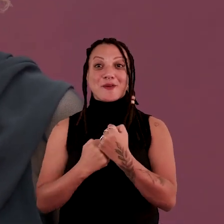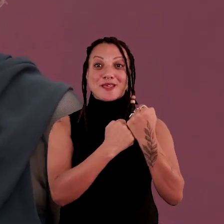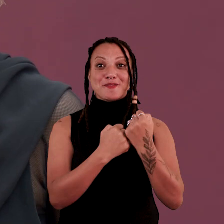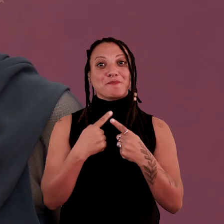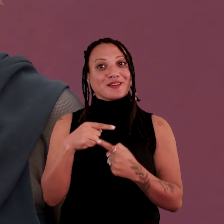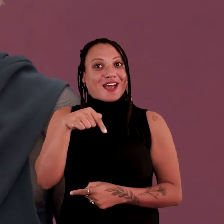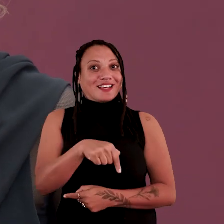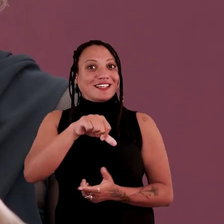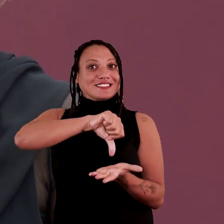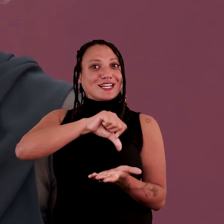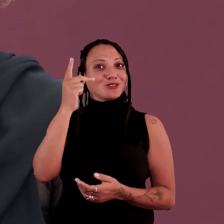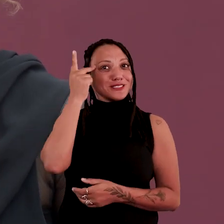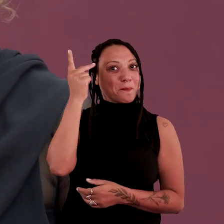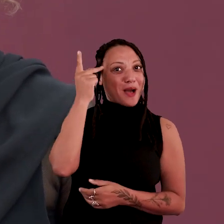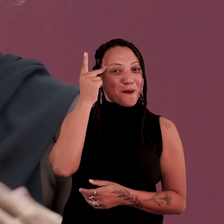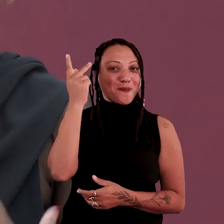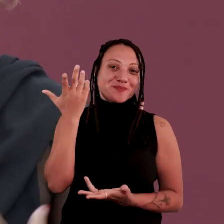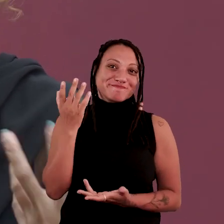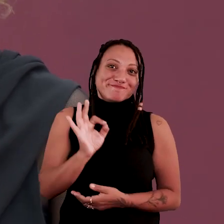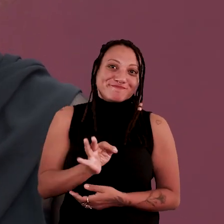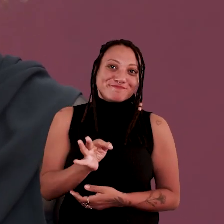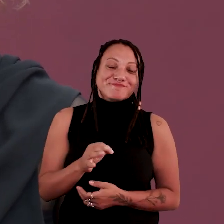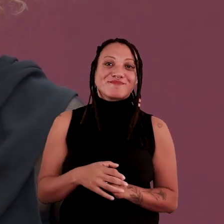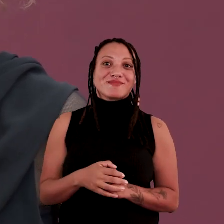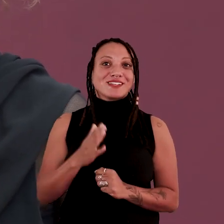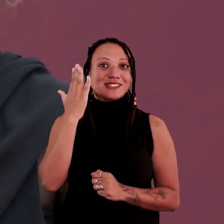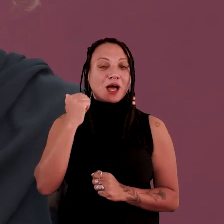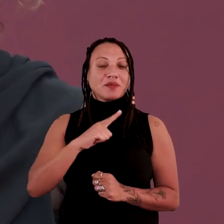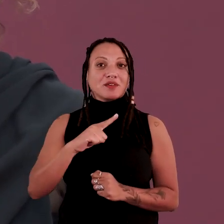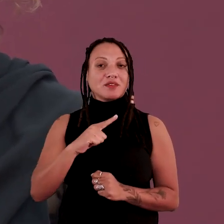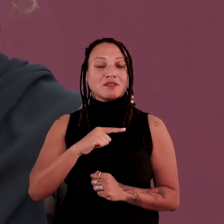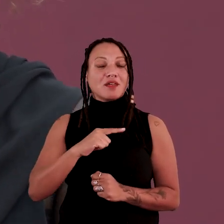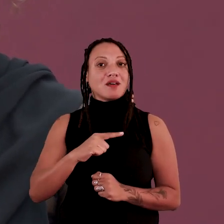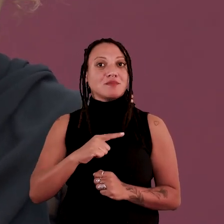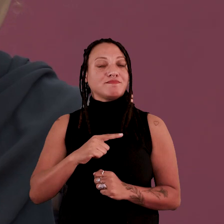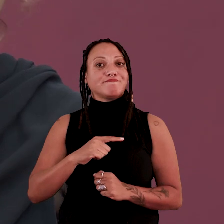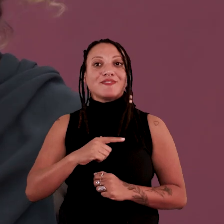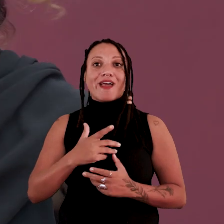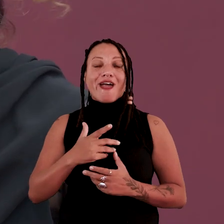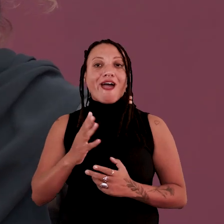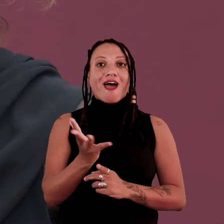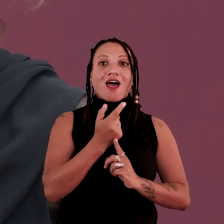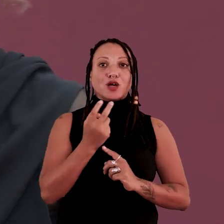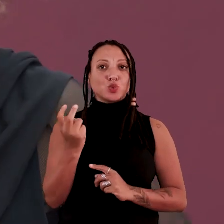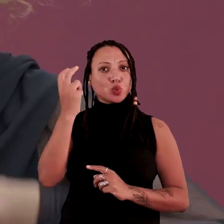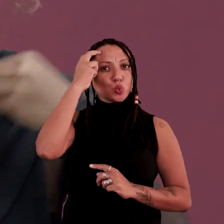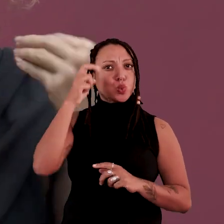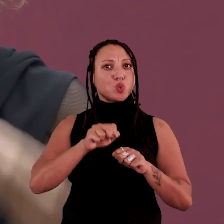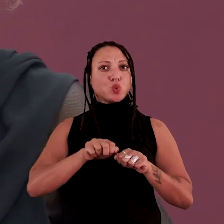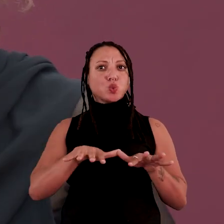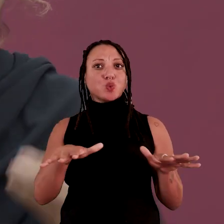esse trabalho, eu acho que legitima, consolida, ajuda a consolidar o que está ali da rota Costa, que a